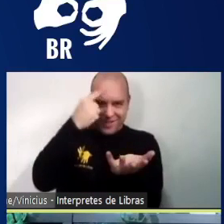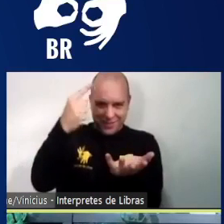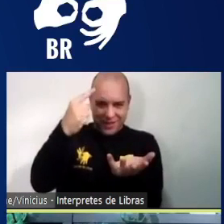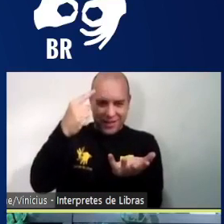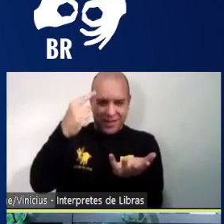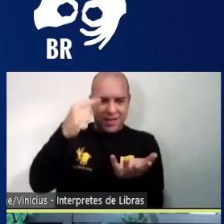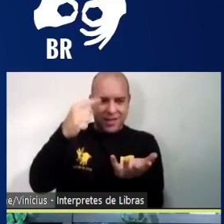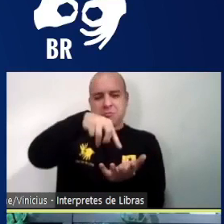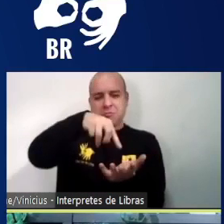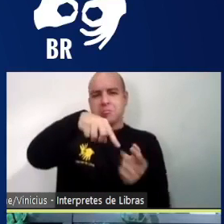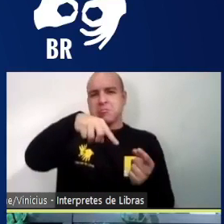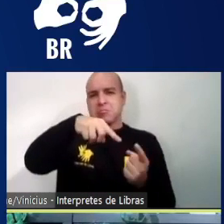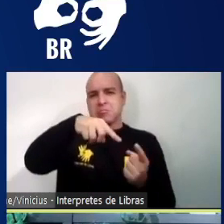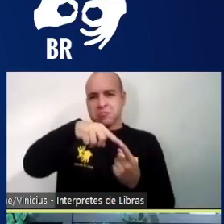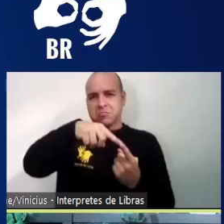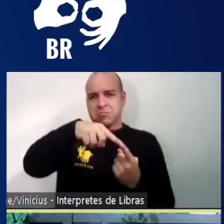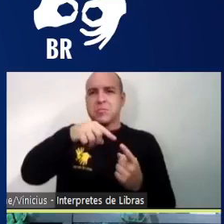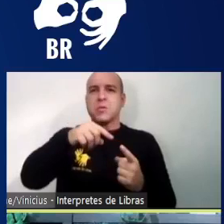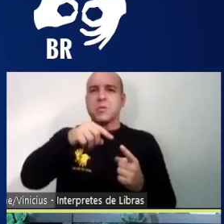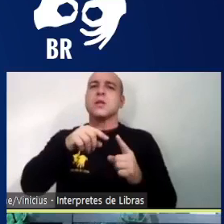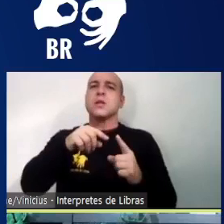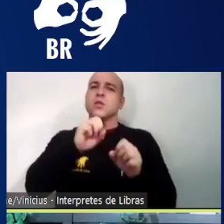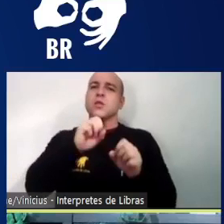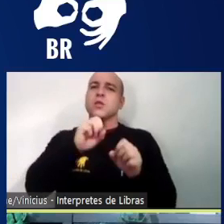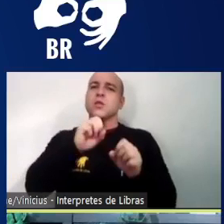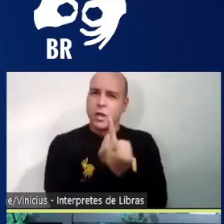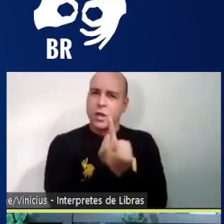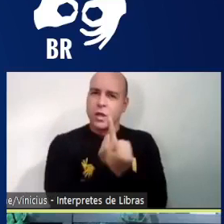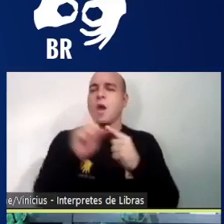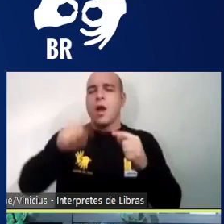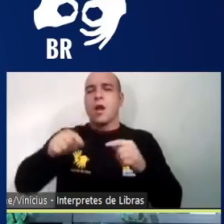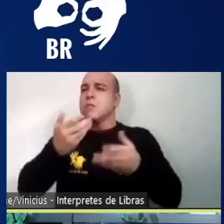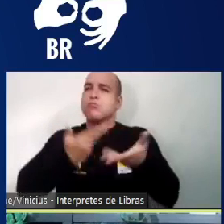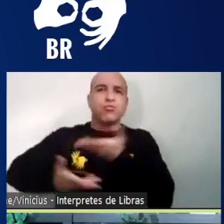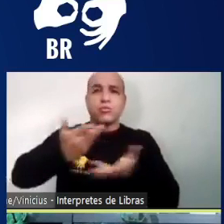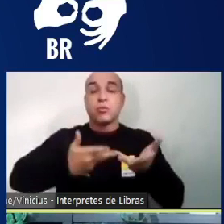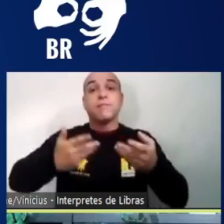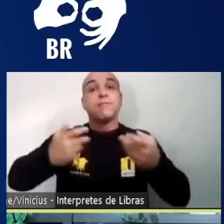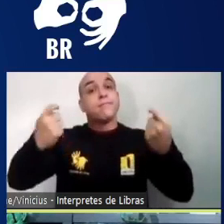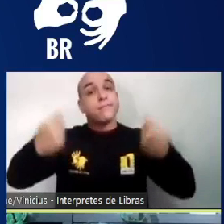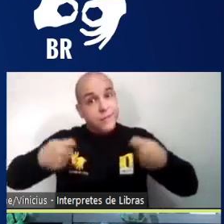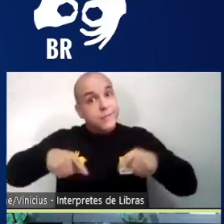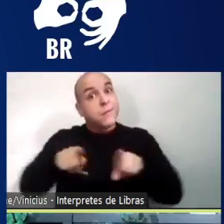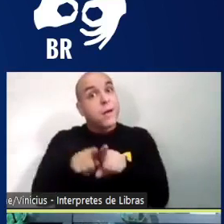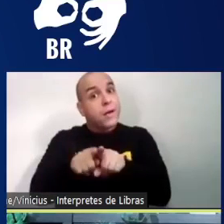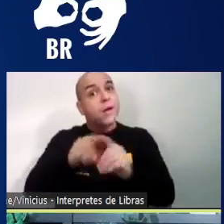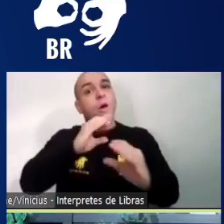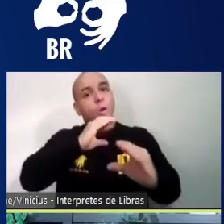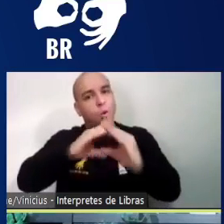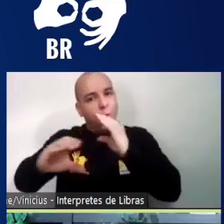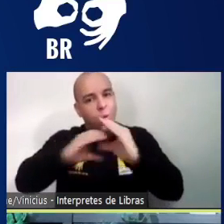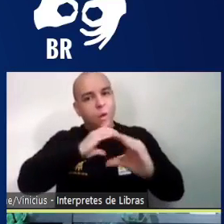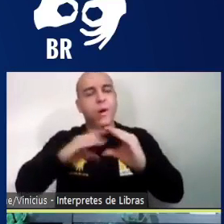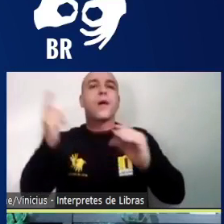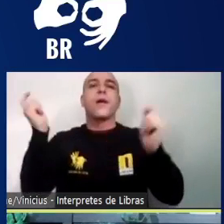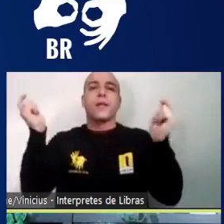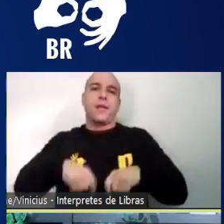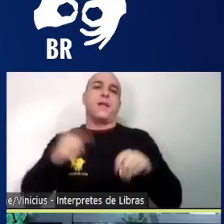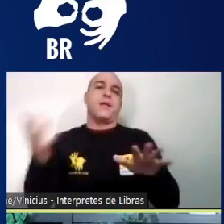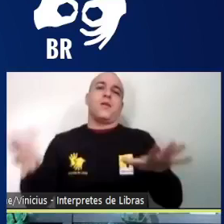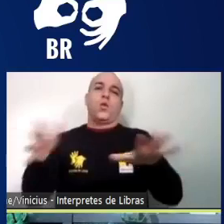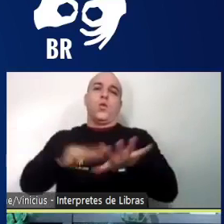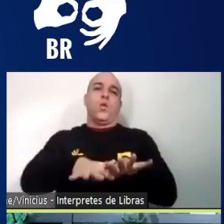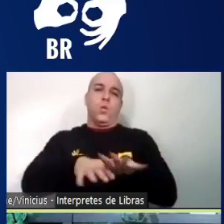a comunicacional é de suma importância para que a gente possa realmente fazer a inclusão